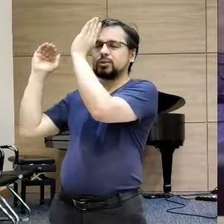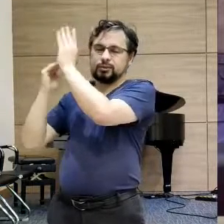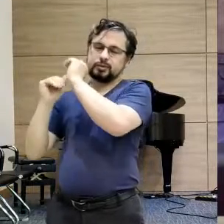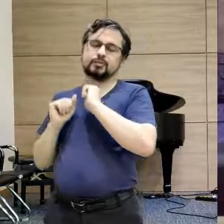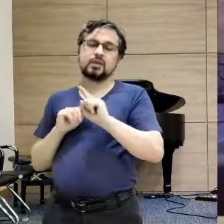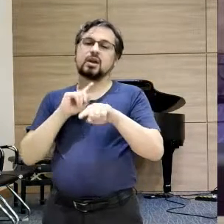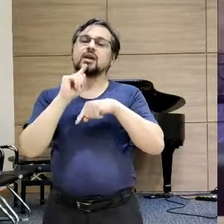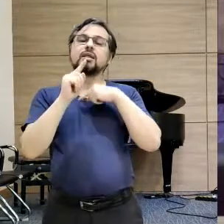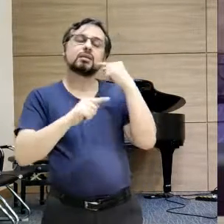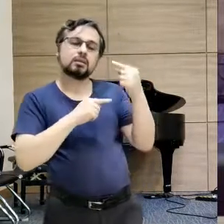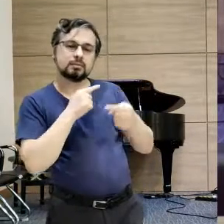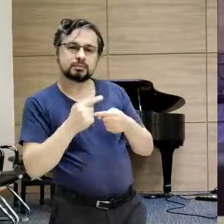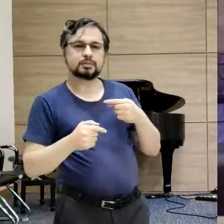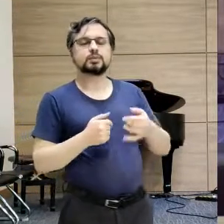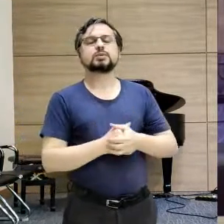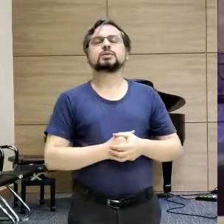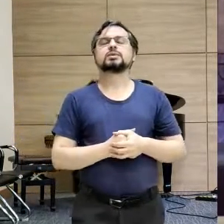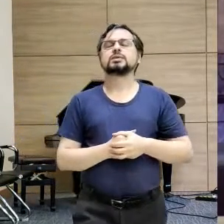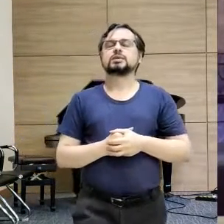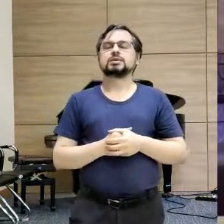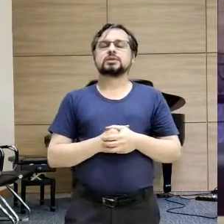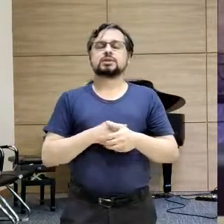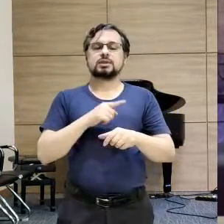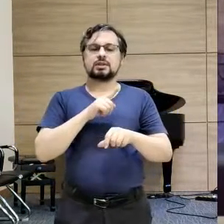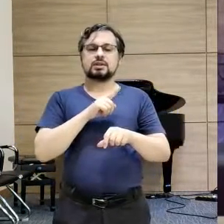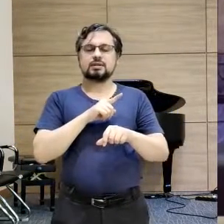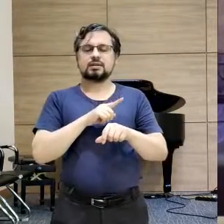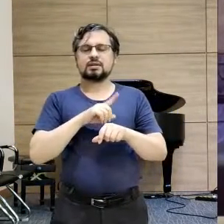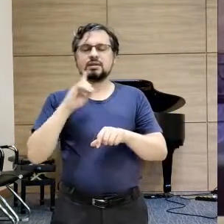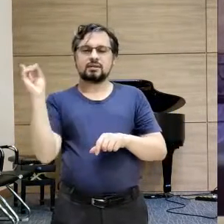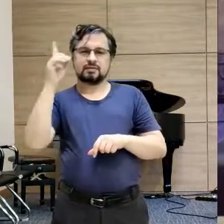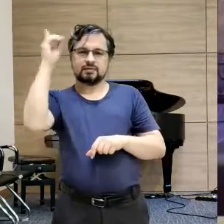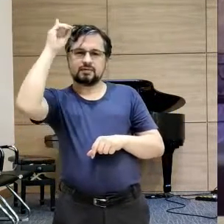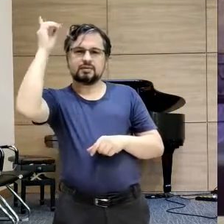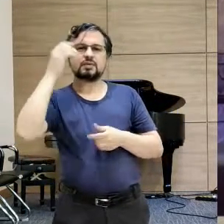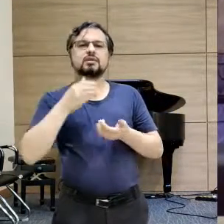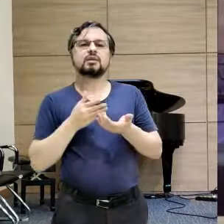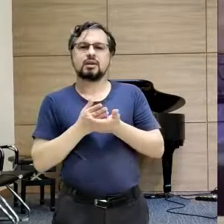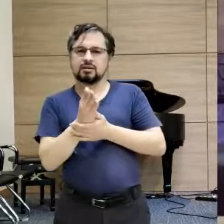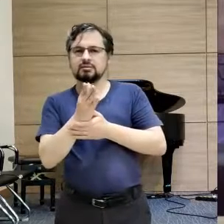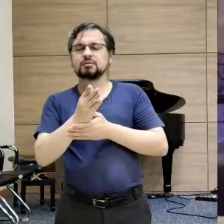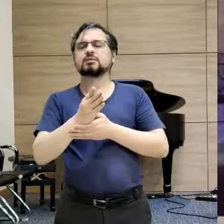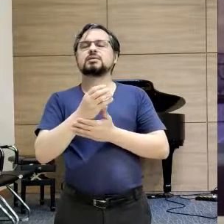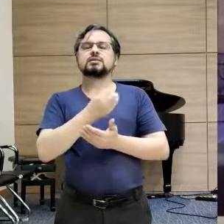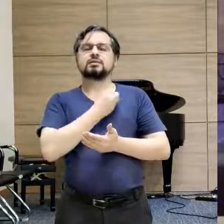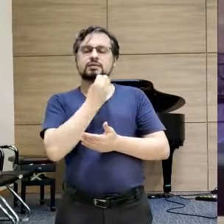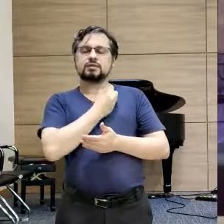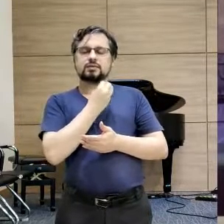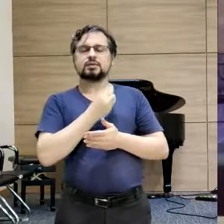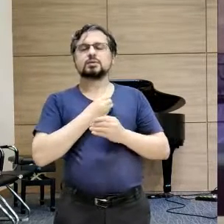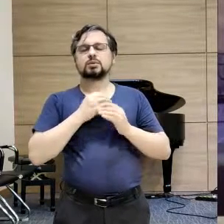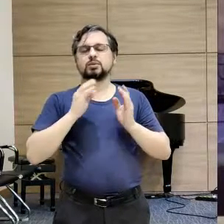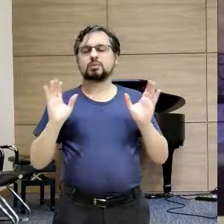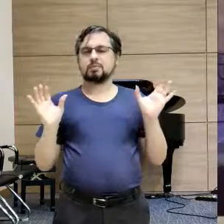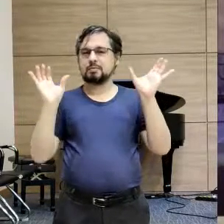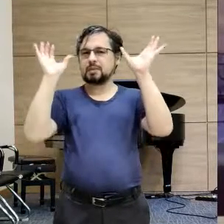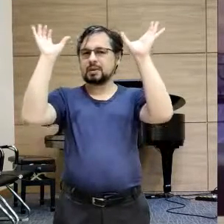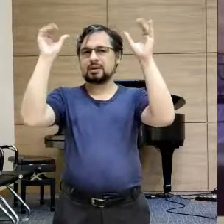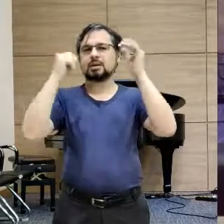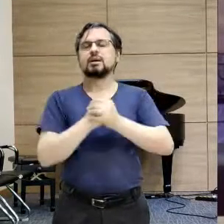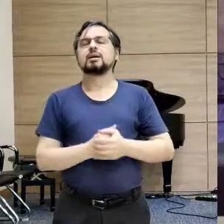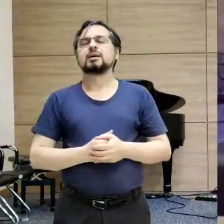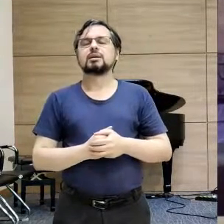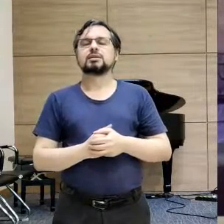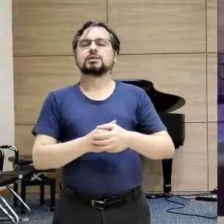inclusive aplacando o espírito do rei Saul com canções, com melodias, com salmos, tocando a sua harpa. Só que aí o rei